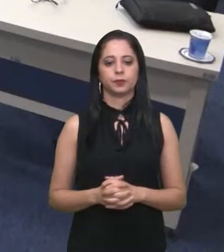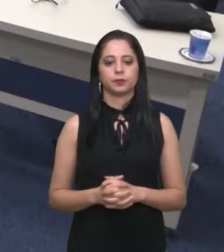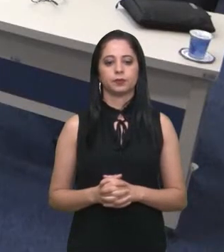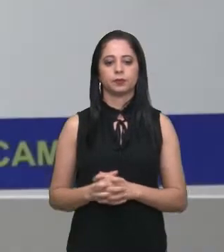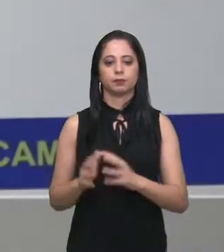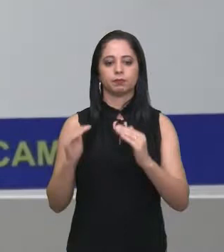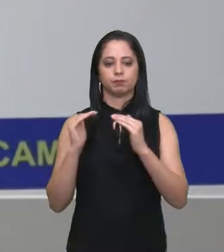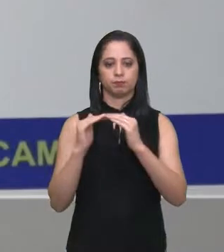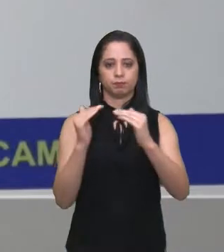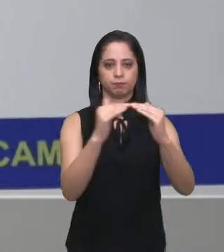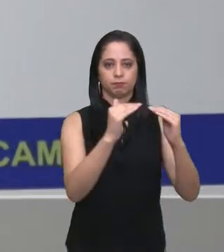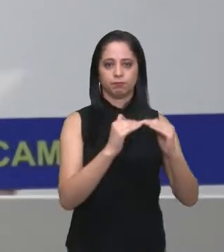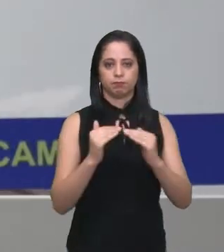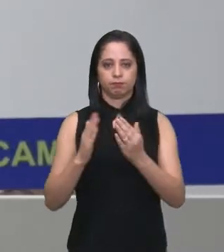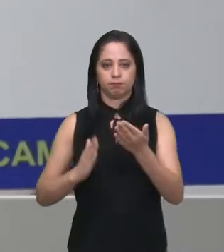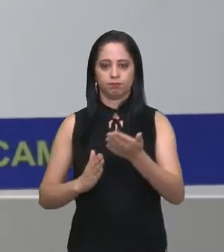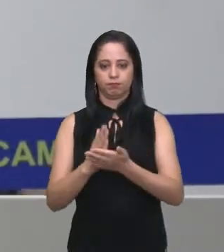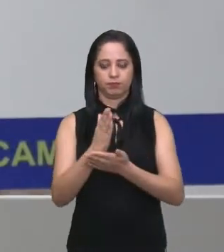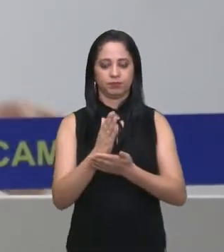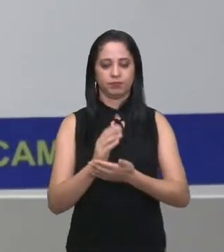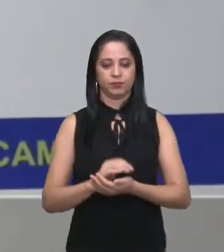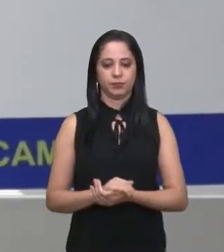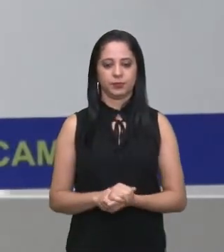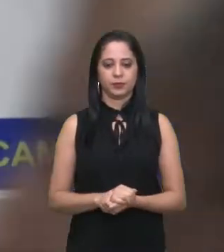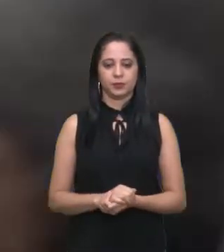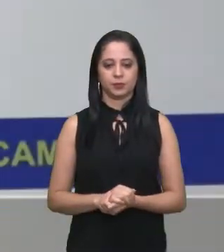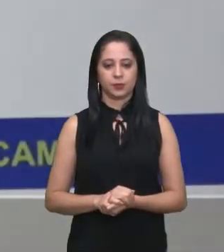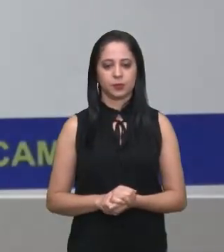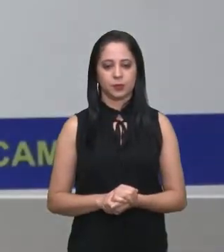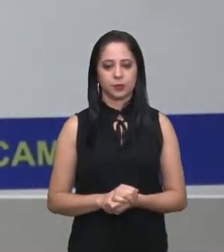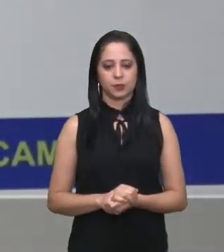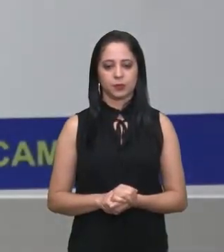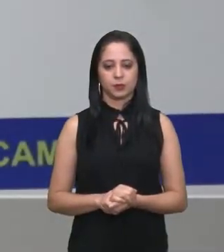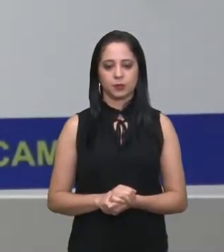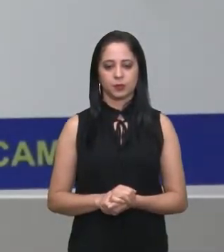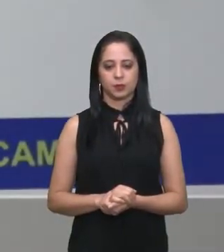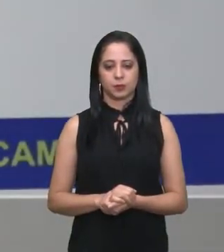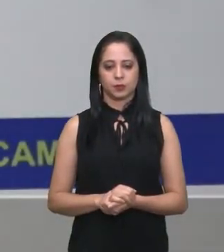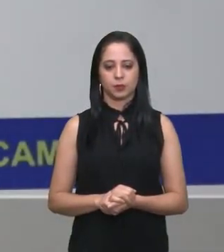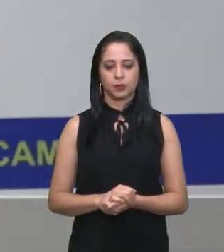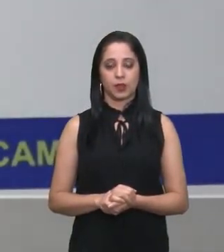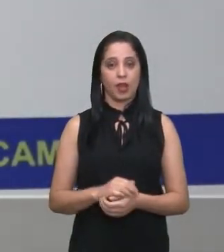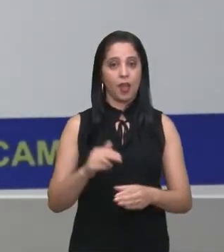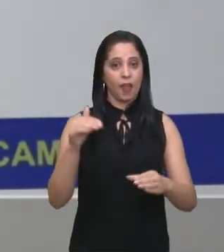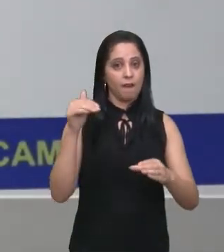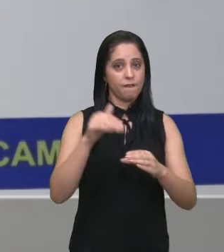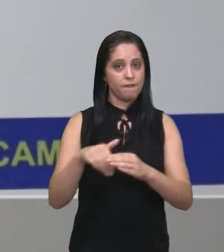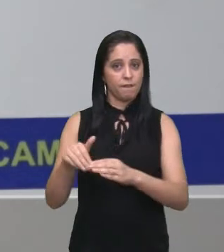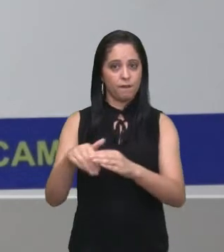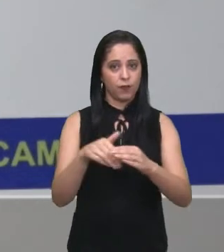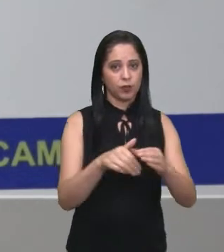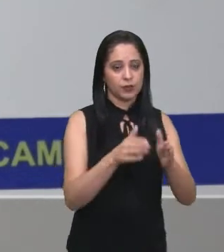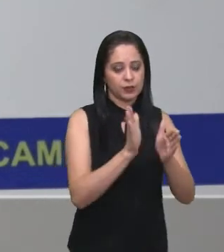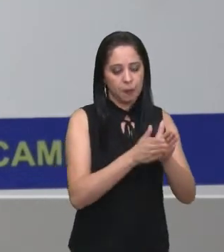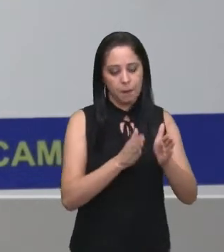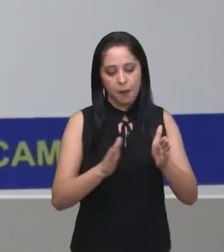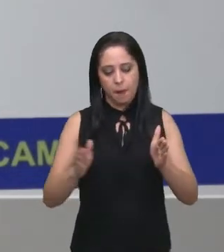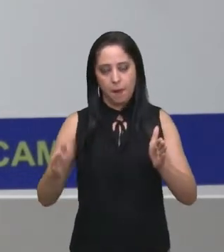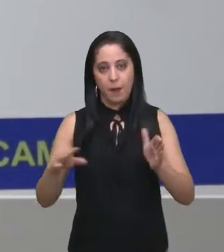contrária. Tramitação aprovada por unanimidade. Em votação, a tramitação da emenda número